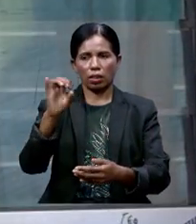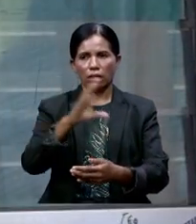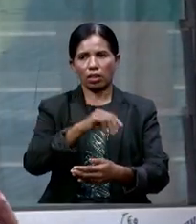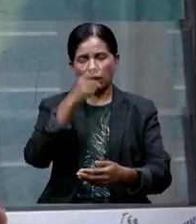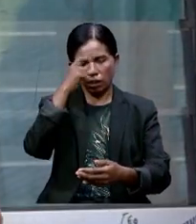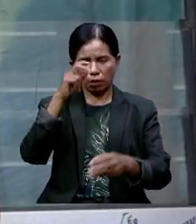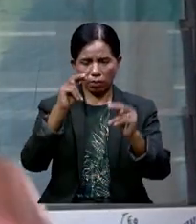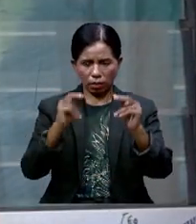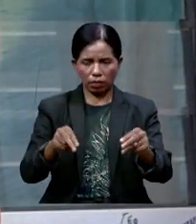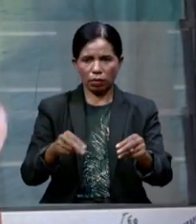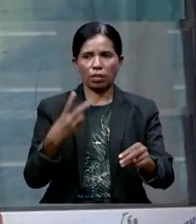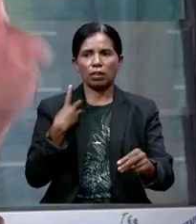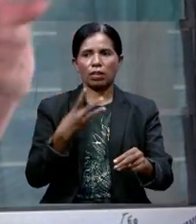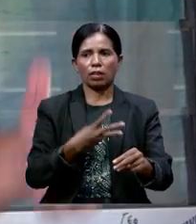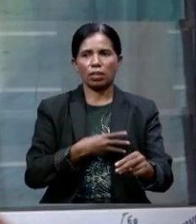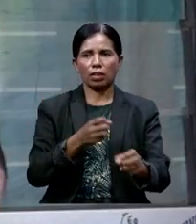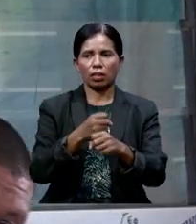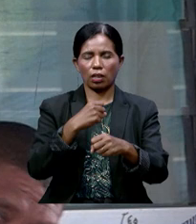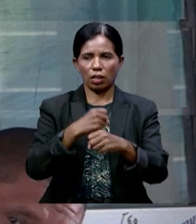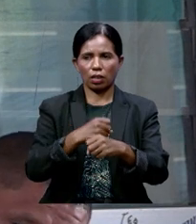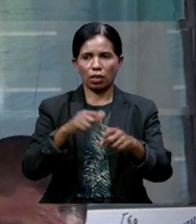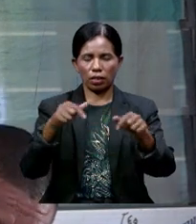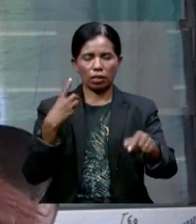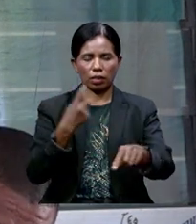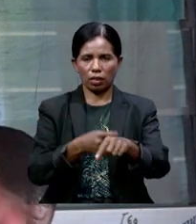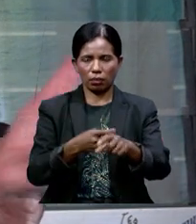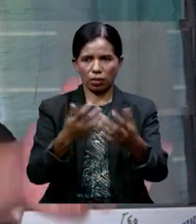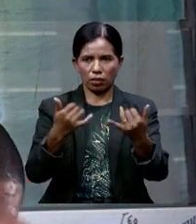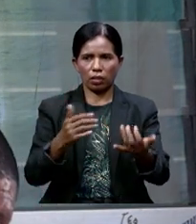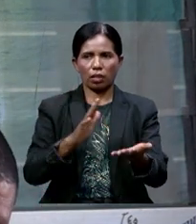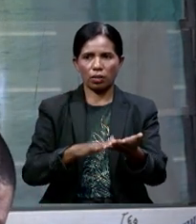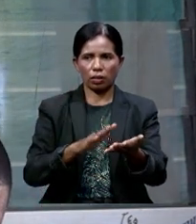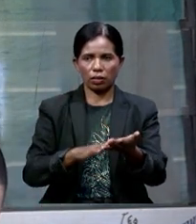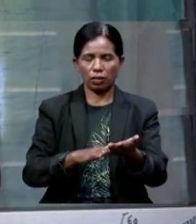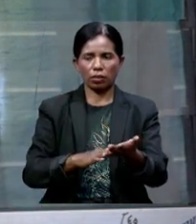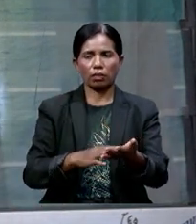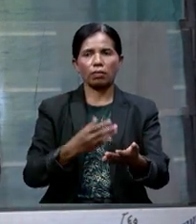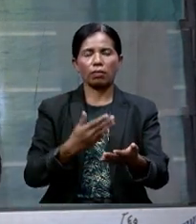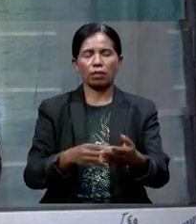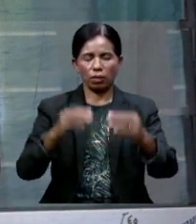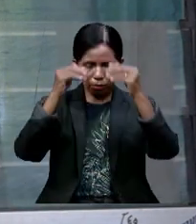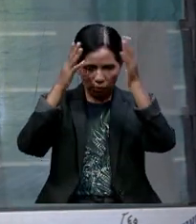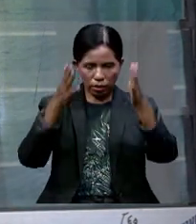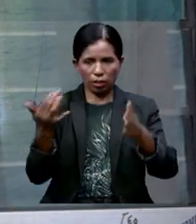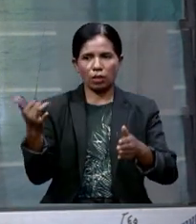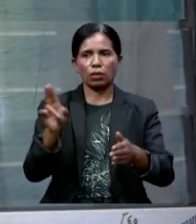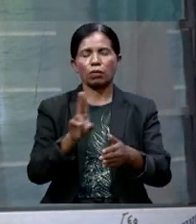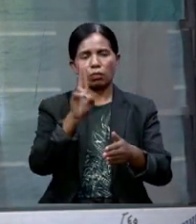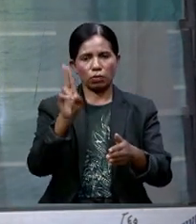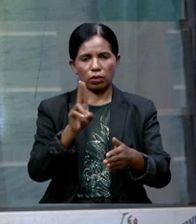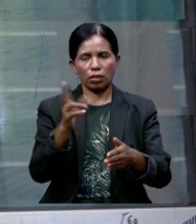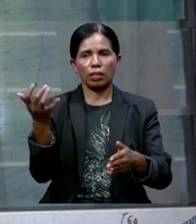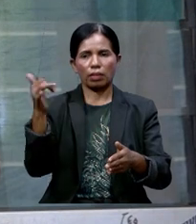Mas obriga de um, então, tá ralar tipo a truma em momento de ano. Escola mais uma condição lá dia, como é bem, professor Cira, zero, seria